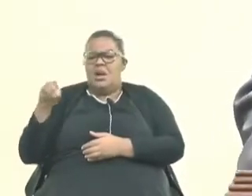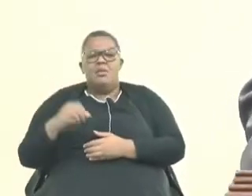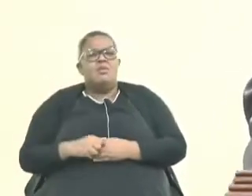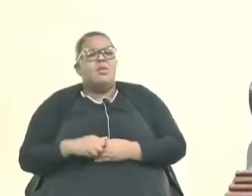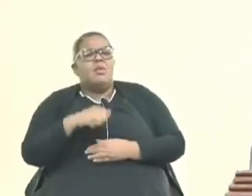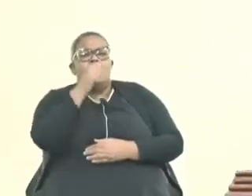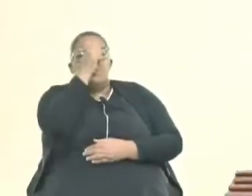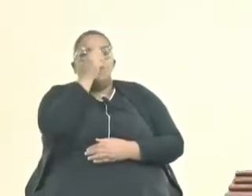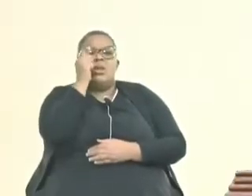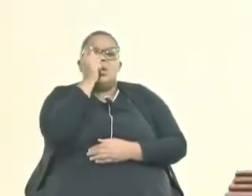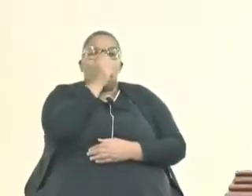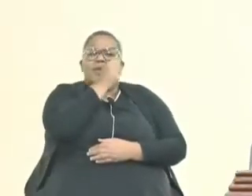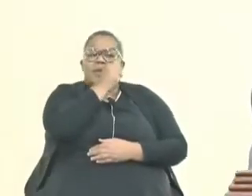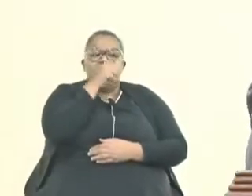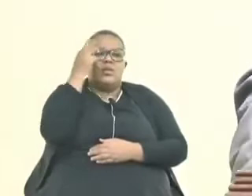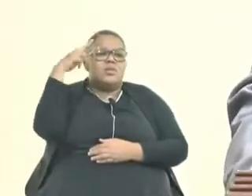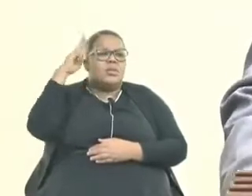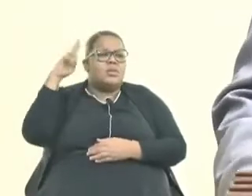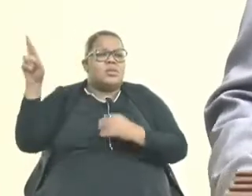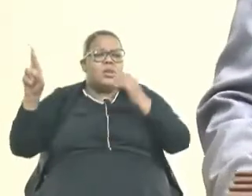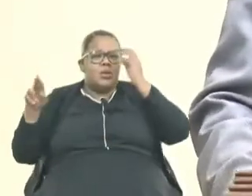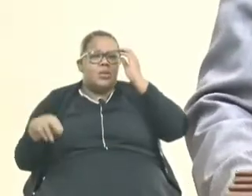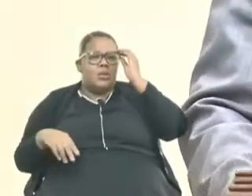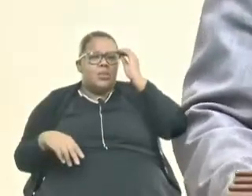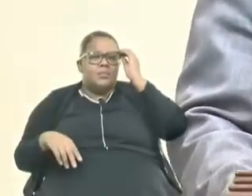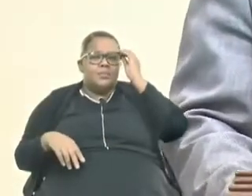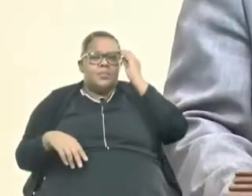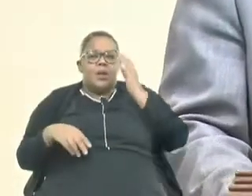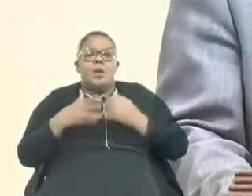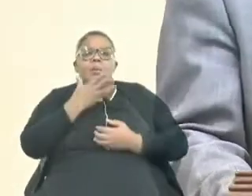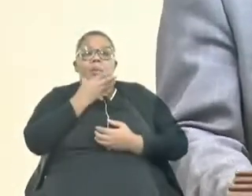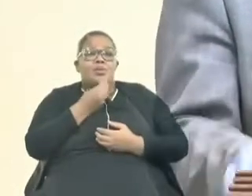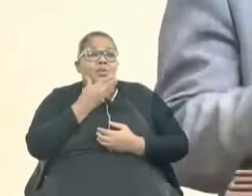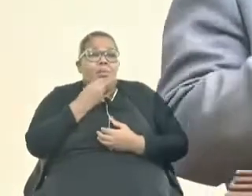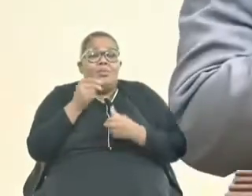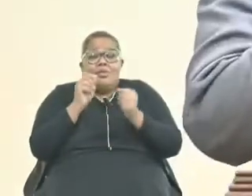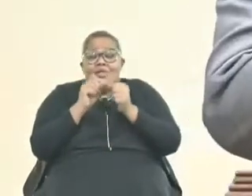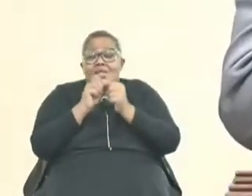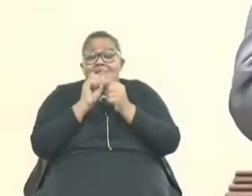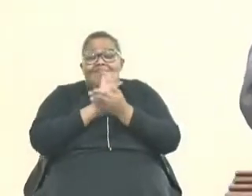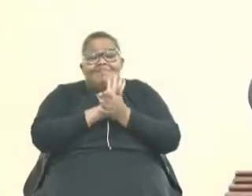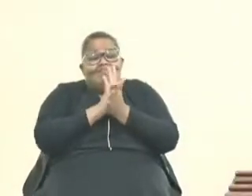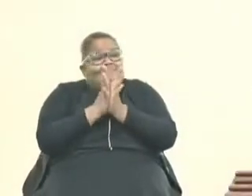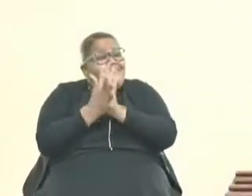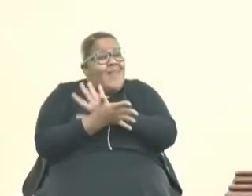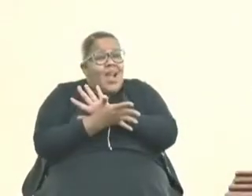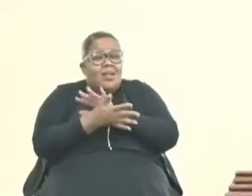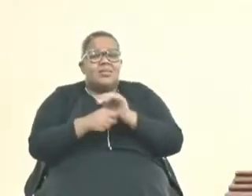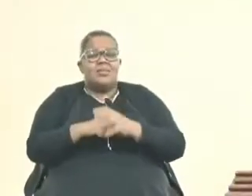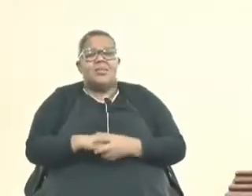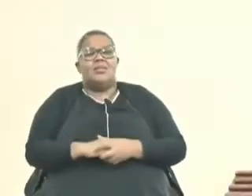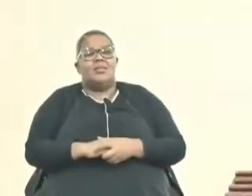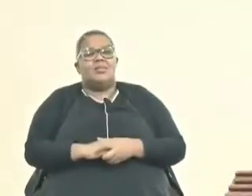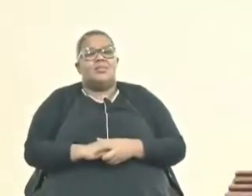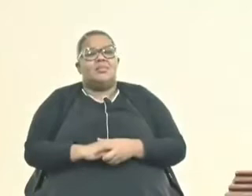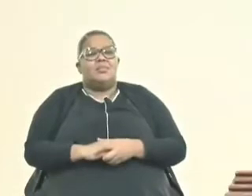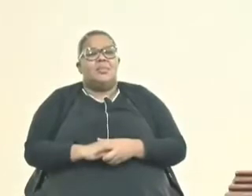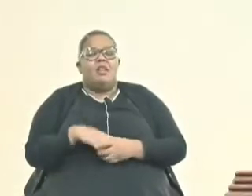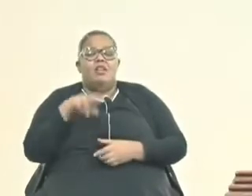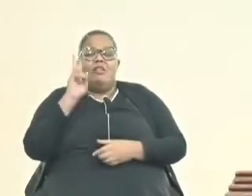do Senhor mas ele não fazia nada por isso Vejam a responsabilidade